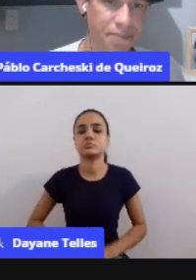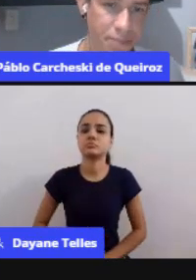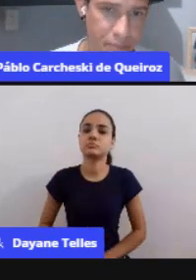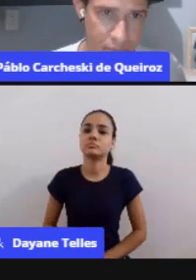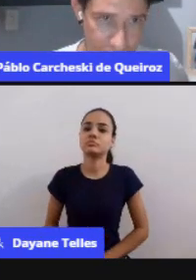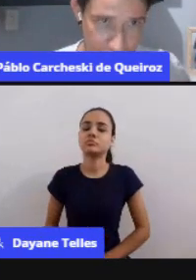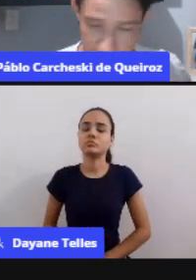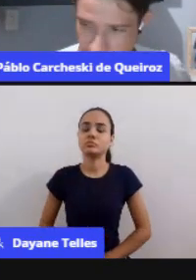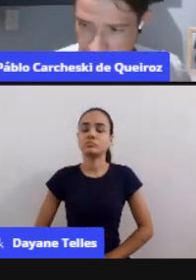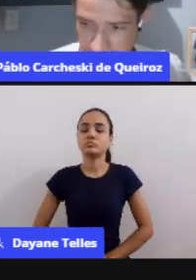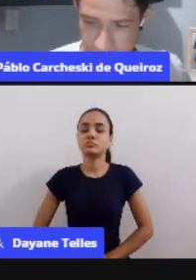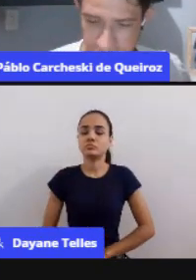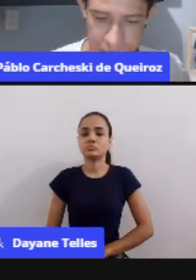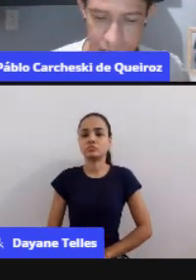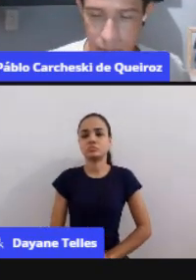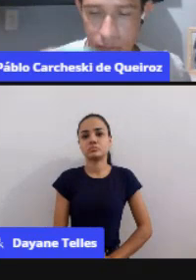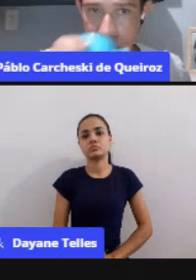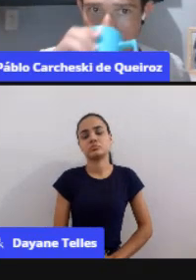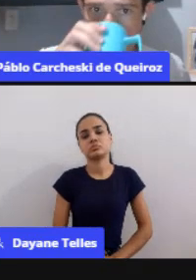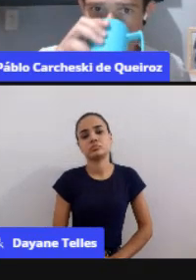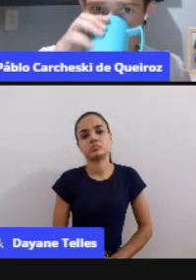E aí?